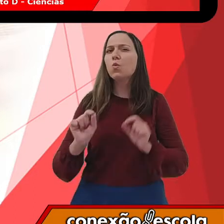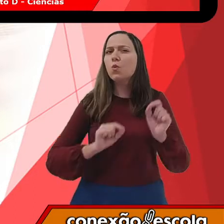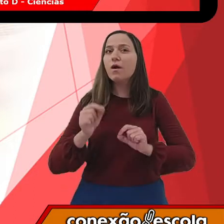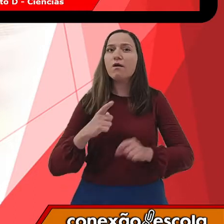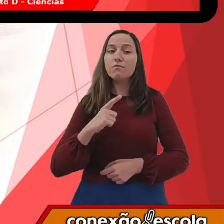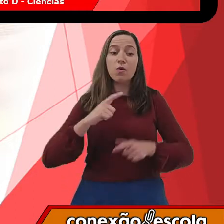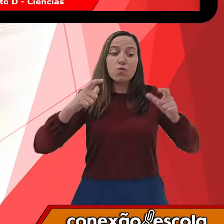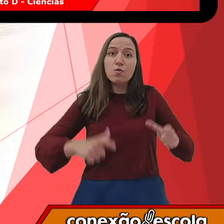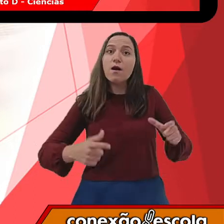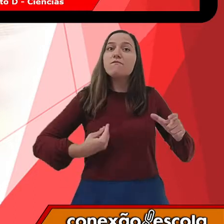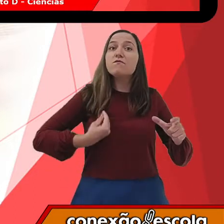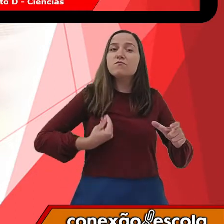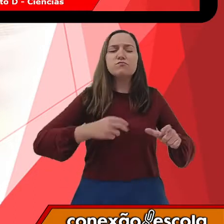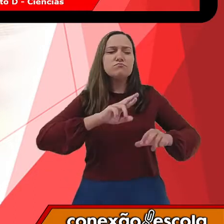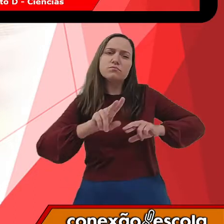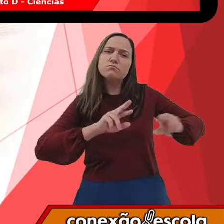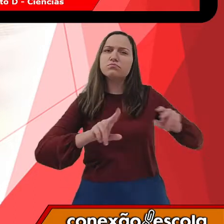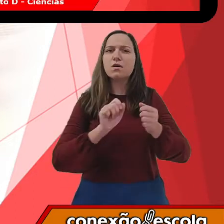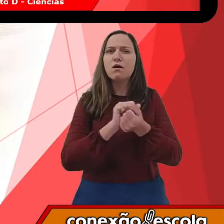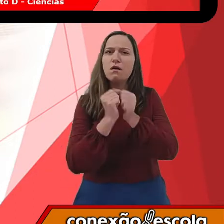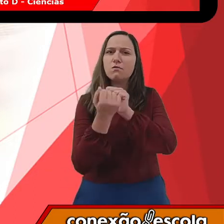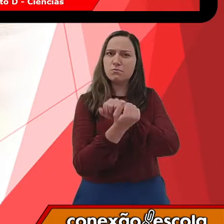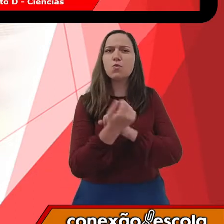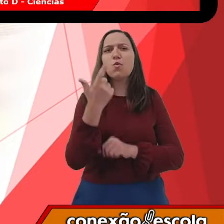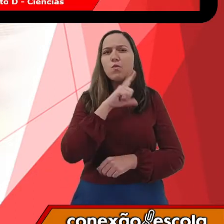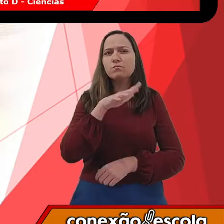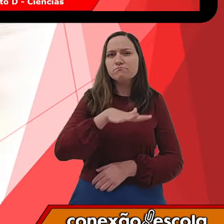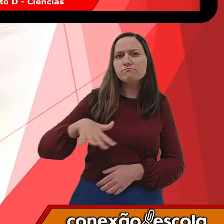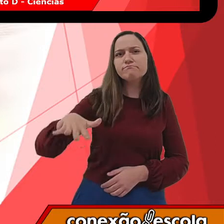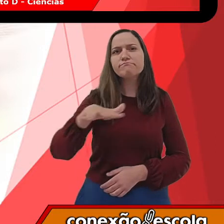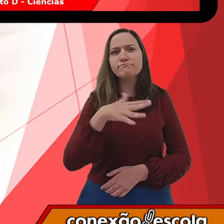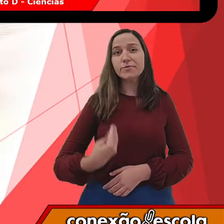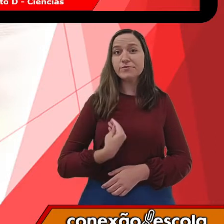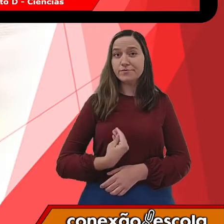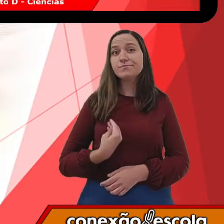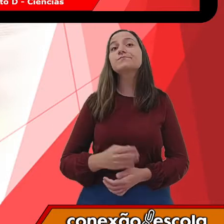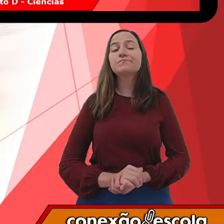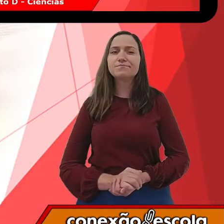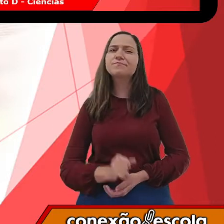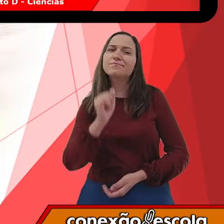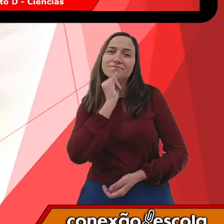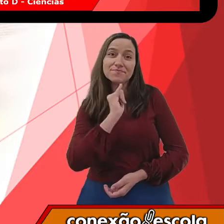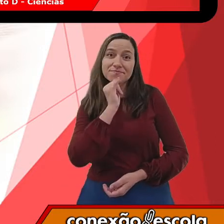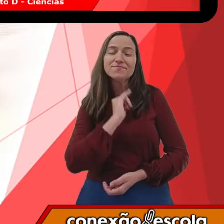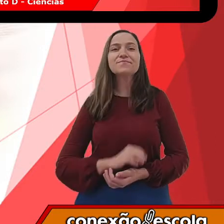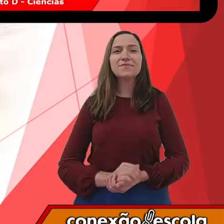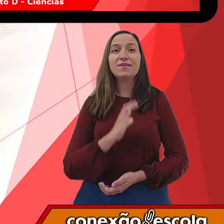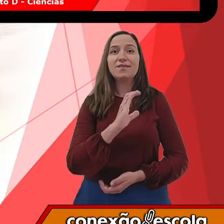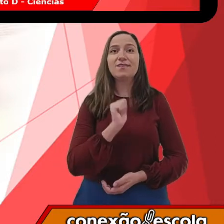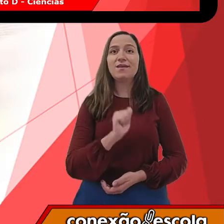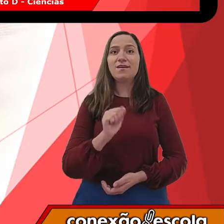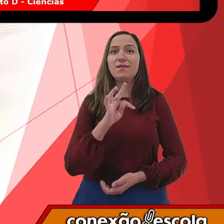vivos adaptados de maneiras diferentes ao ambiente onde vivem. Por exemplo, a Caatinga,